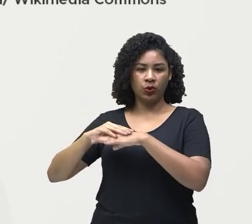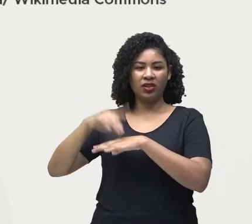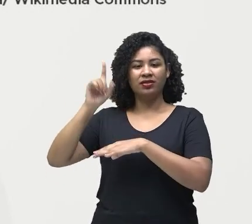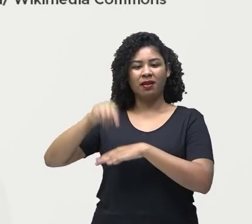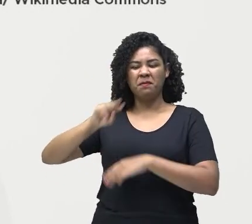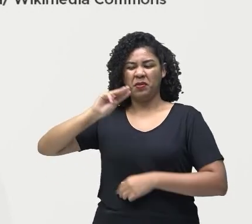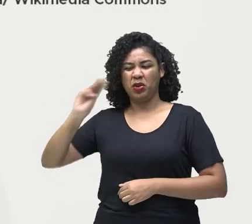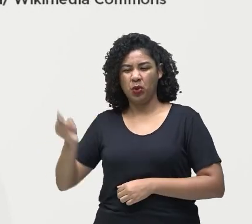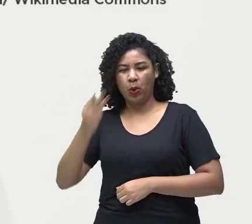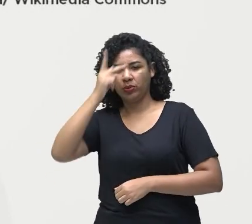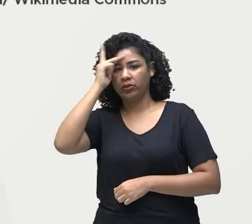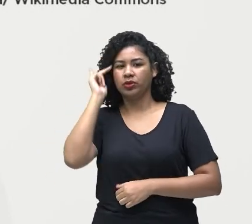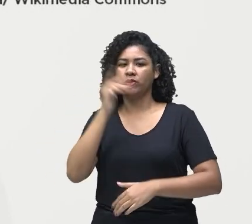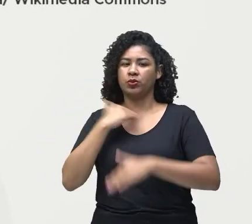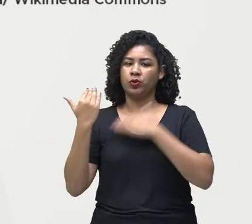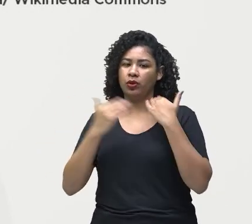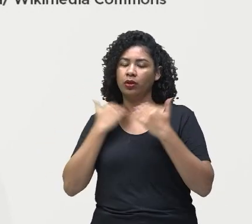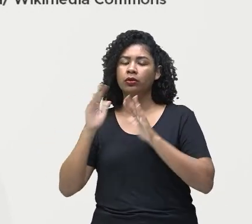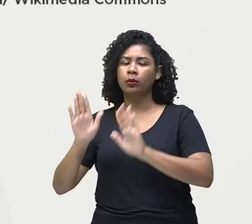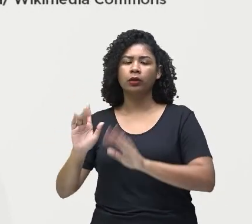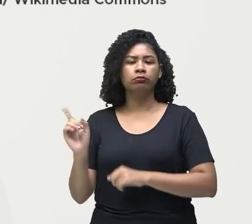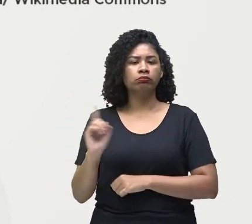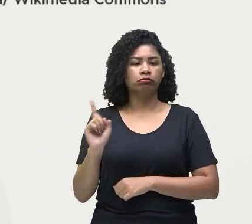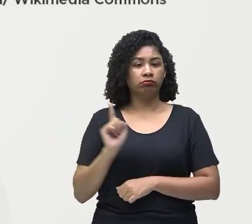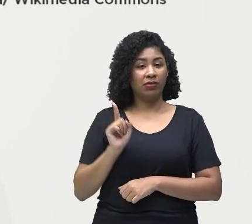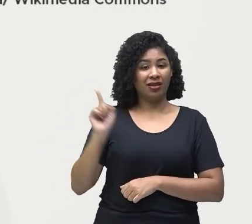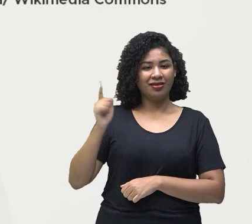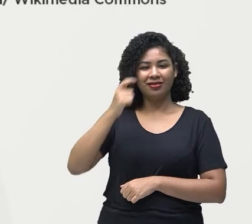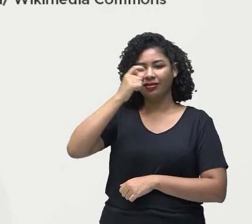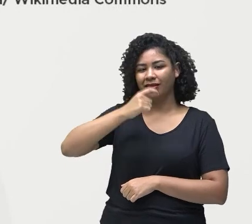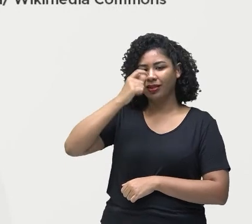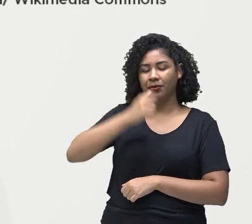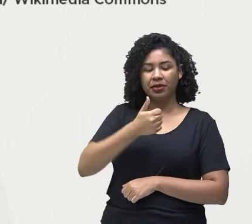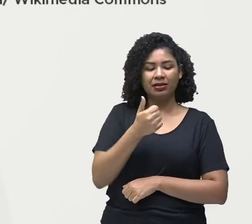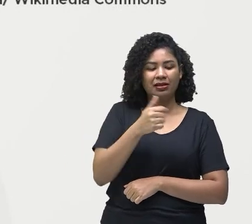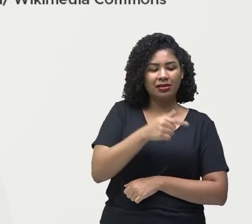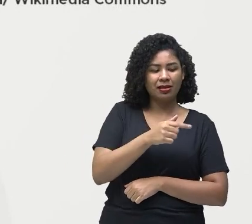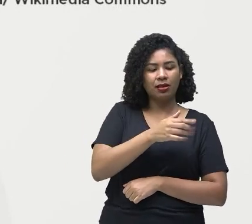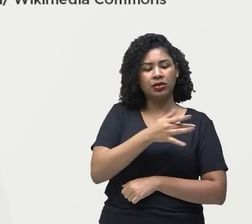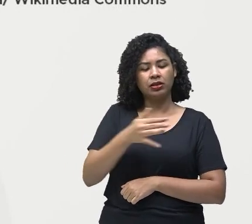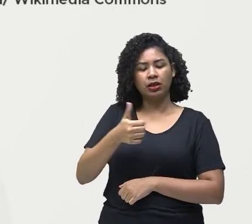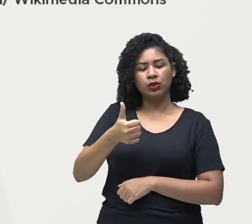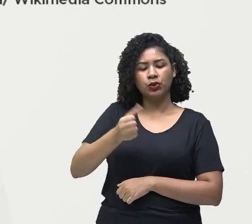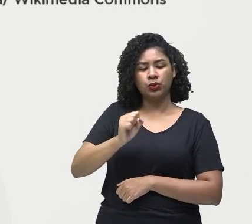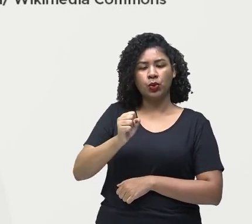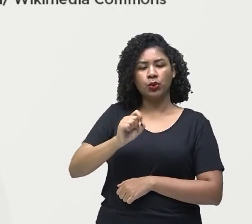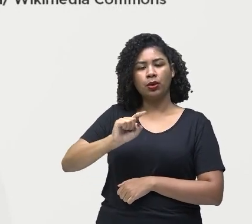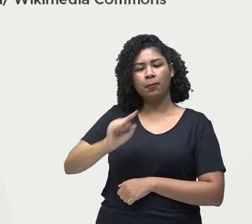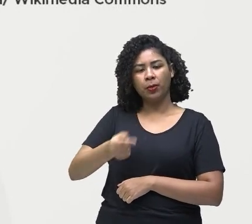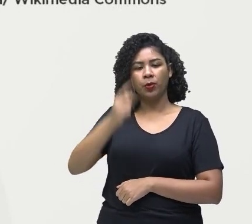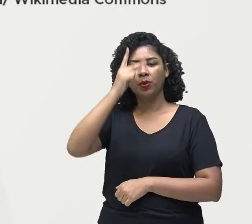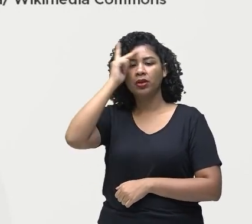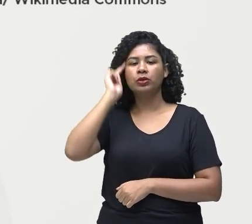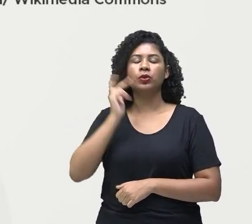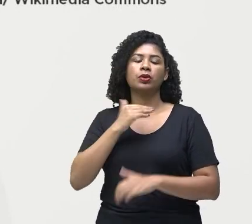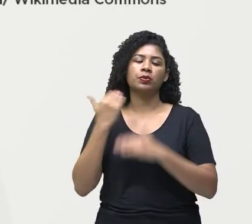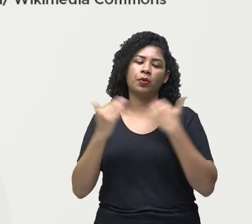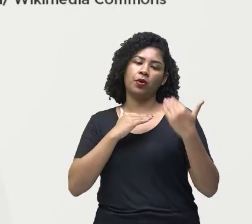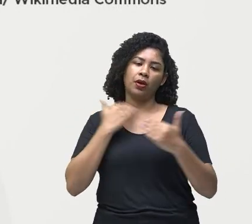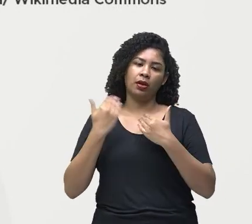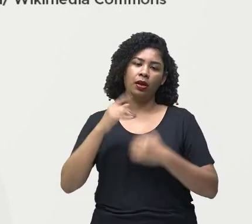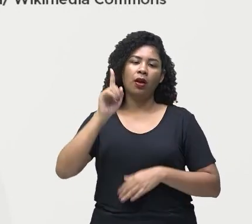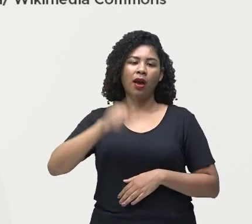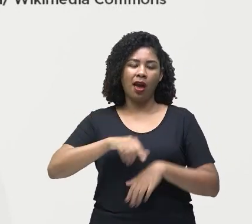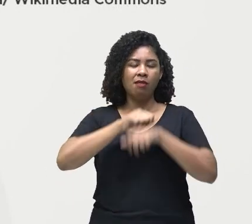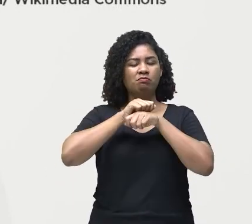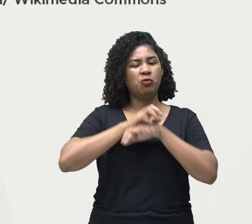suína teve aí, entre 17 a 18 mil pessoas morreram em todo o mundo. Foi uma pandemia, sim,